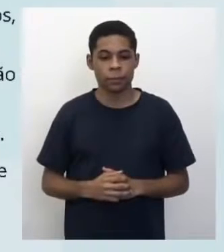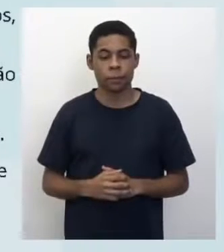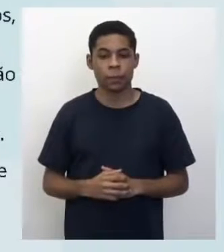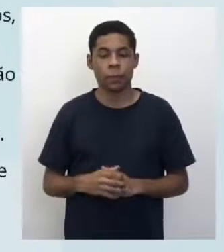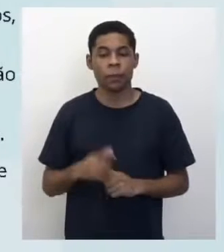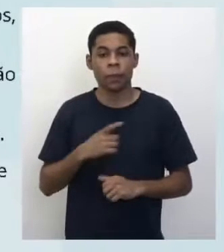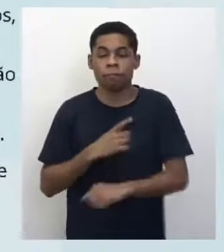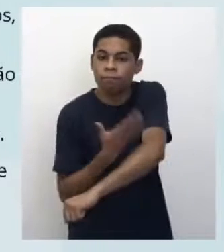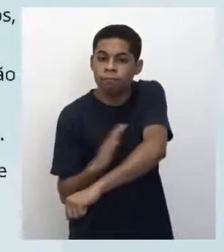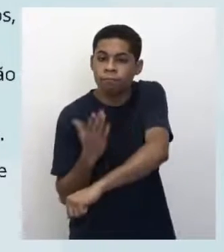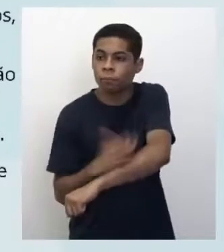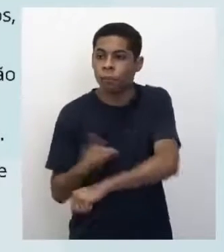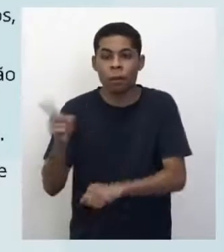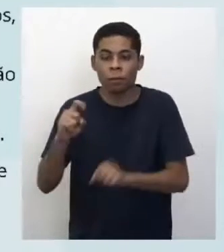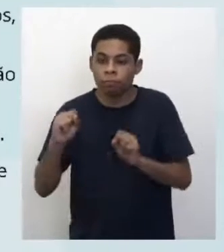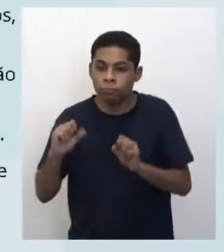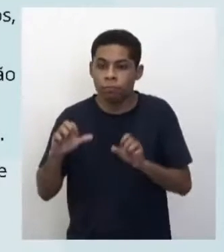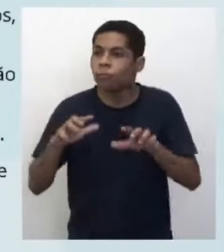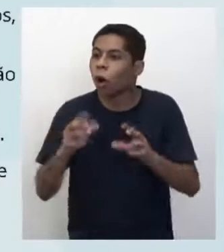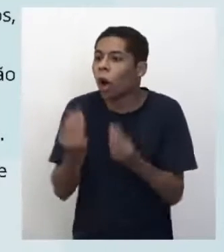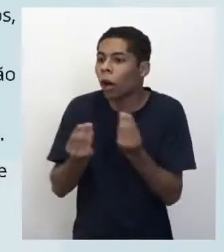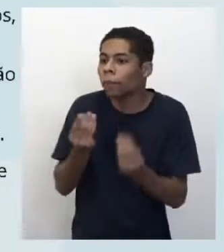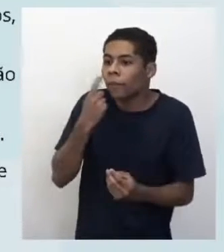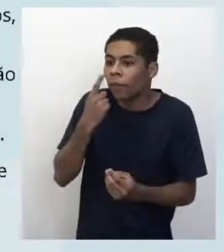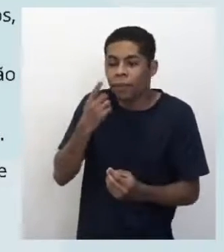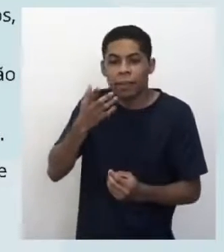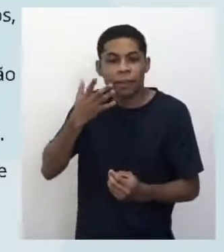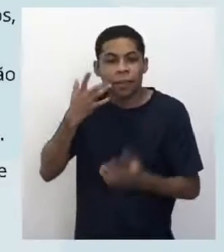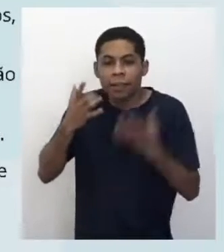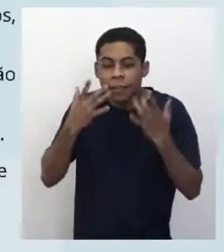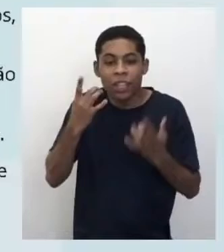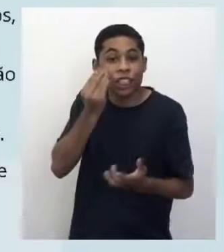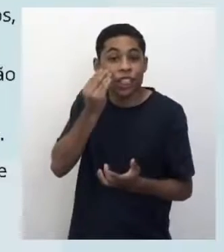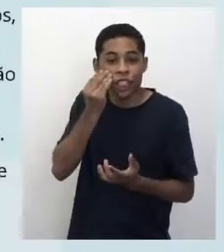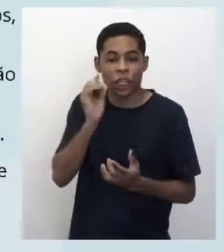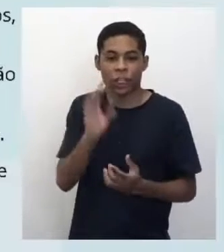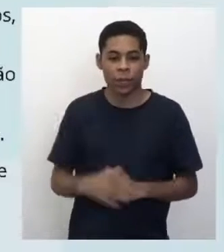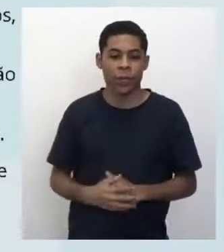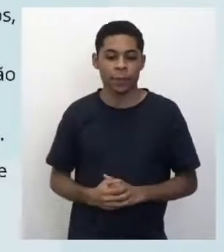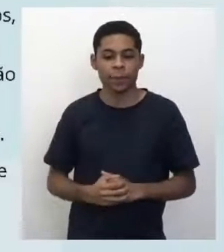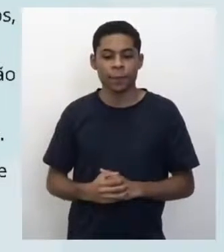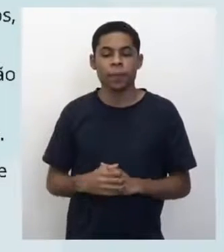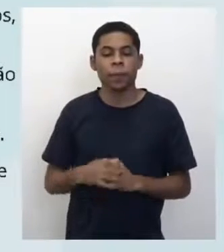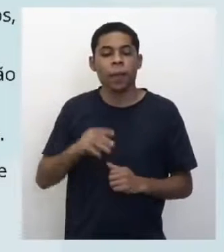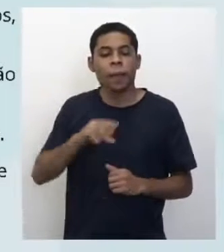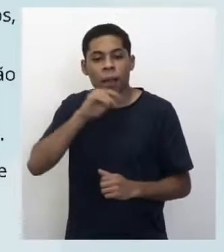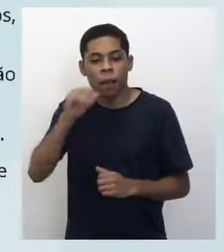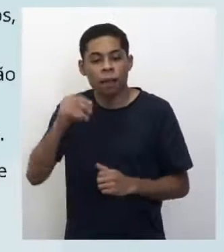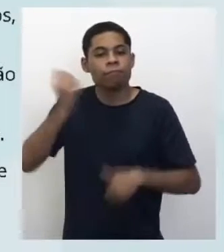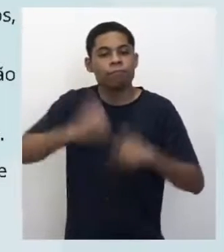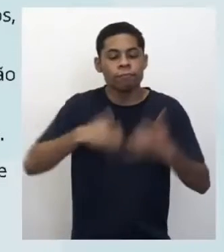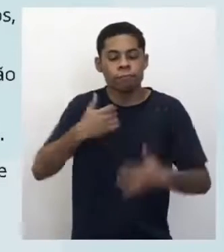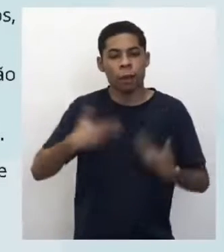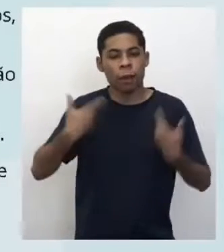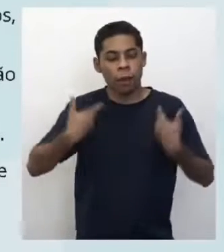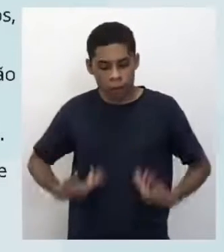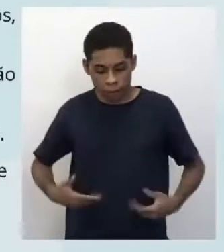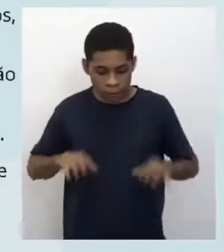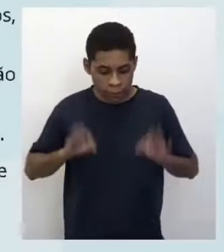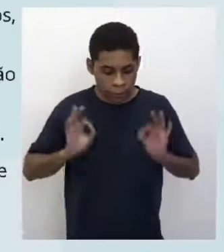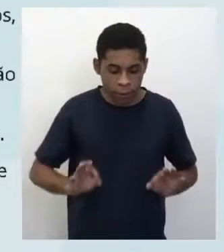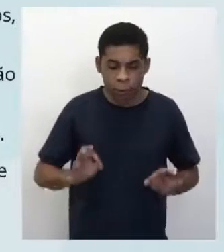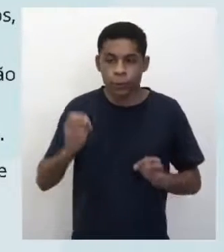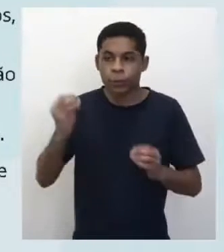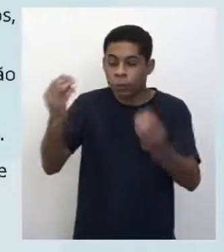o grupo. Ensaio primeiro, depois ensaios gerais com todo o grupo. Correção de fala, expressões corporais, oralidade, acerto de som e